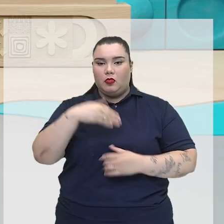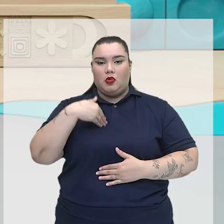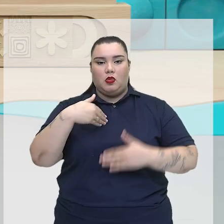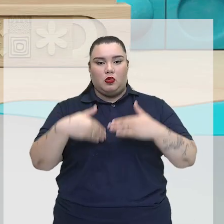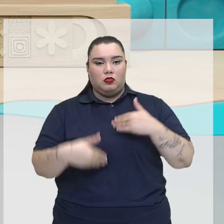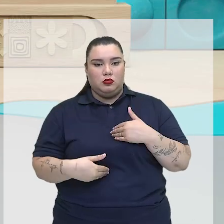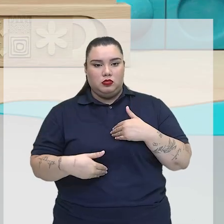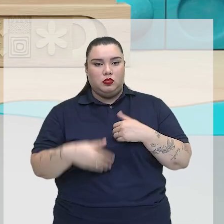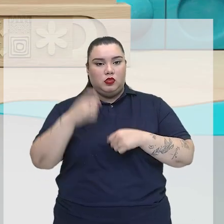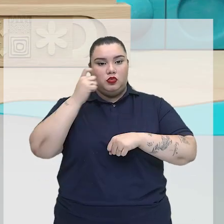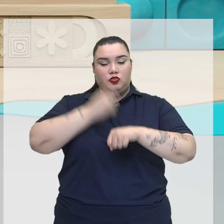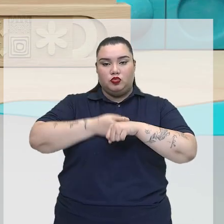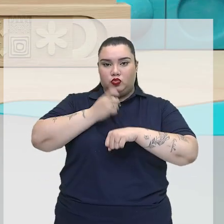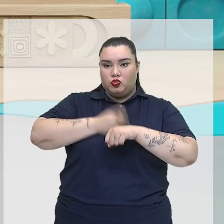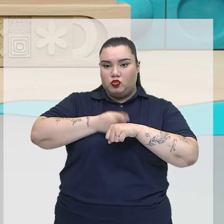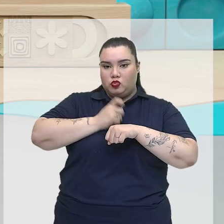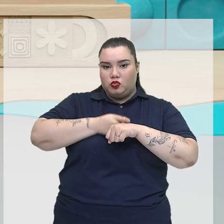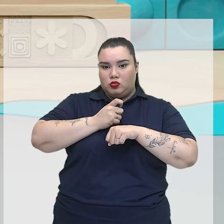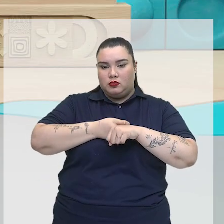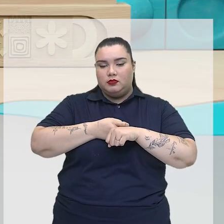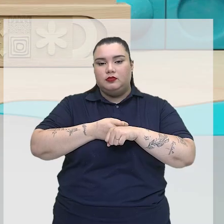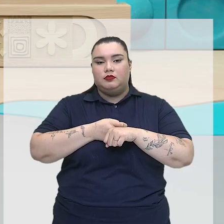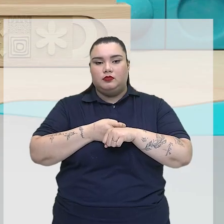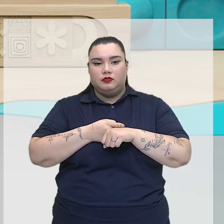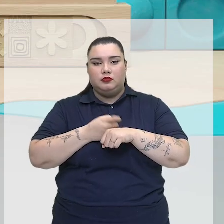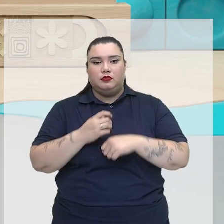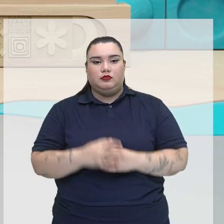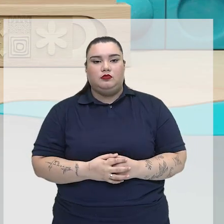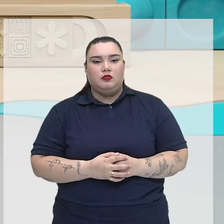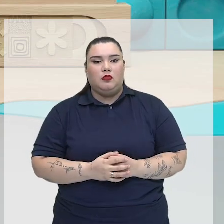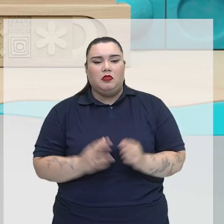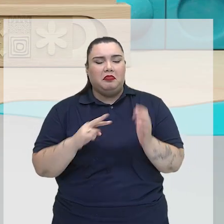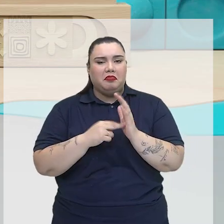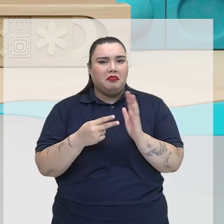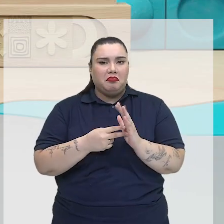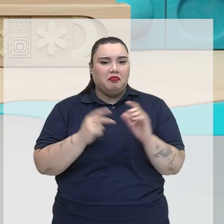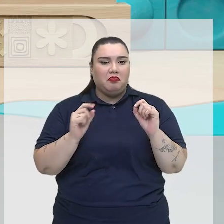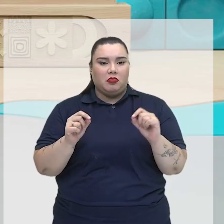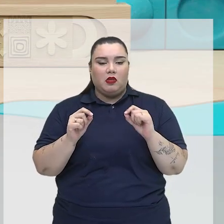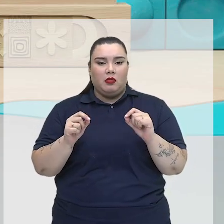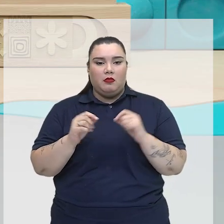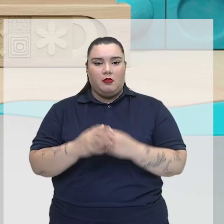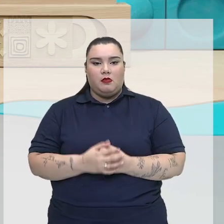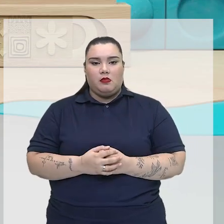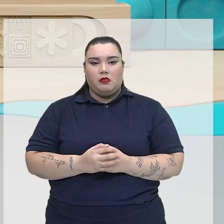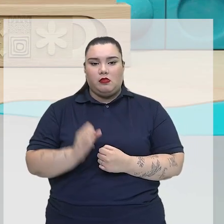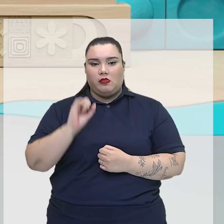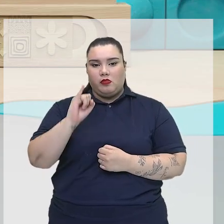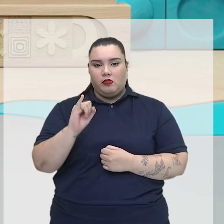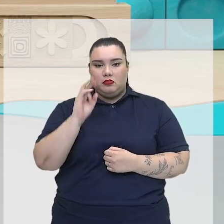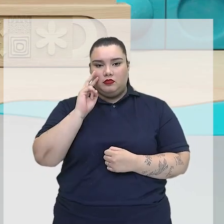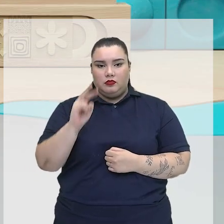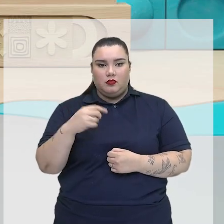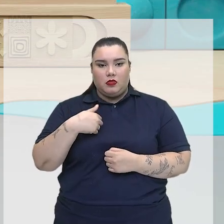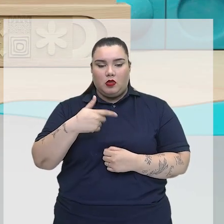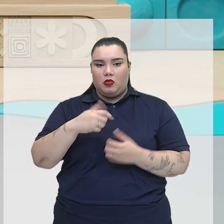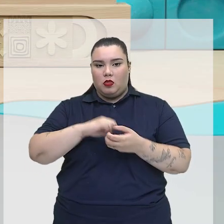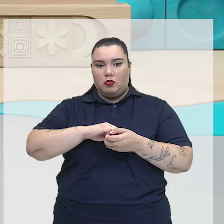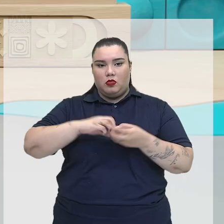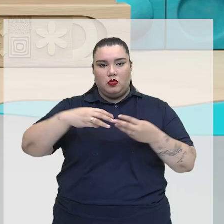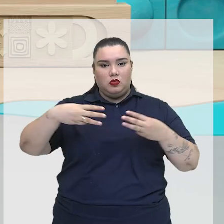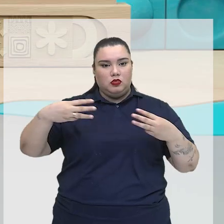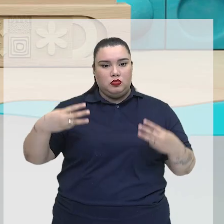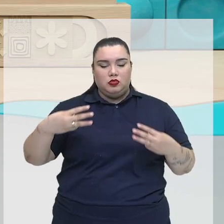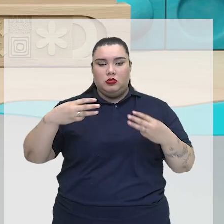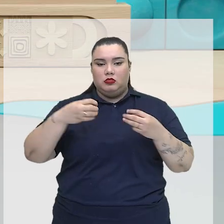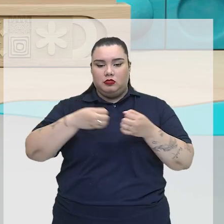órgão inerte e rígido, ou seja, o que significa isso? Se aqui, ó, eu não tenho músculo, eu não